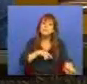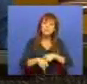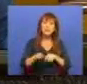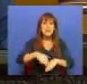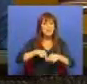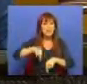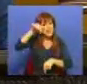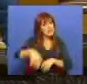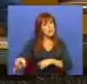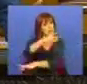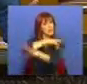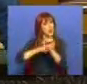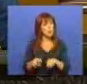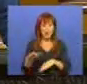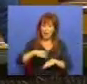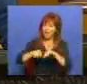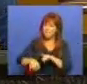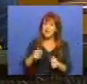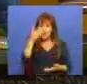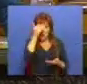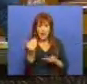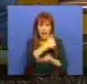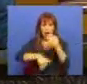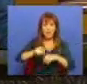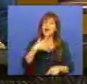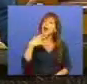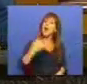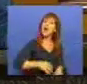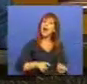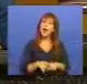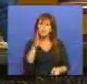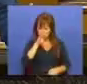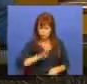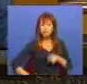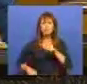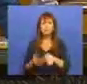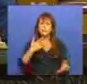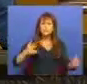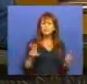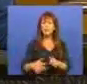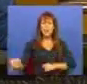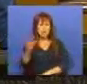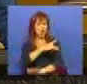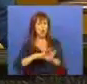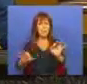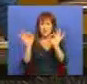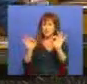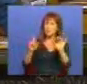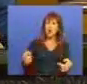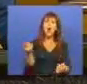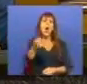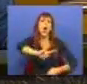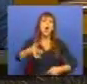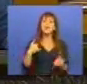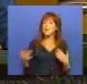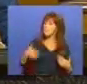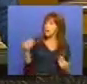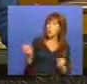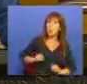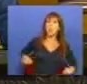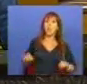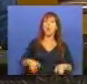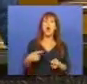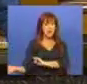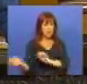faz na Europa. Realizar o referendo é acreditar e praticar o verdadeiro europeísmo, aquele que não tem medo nem